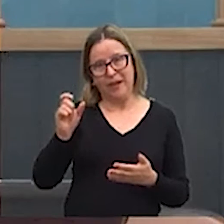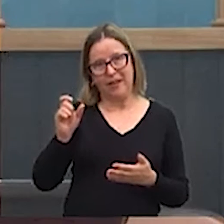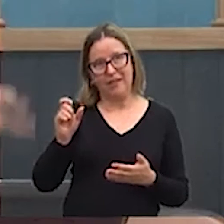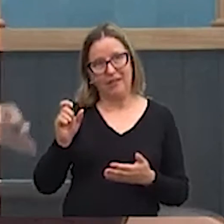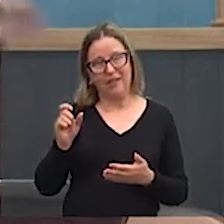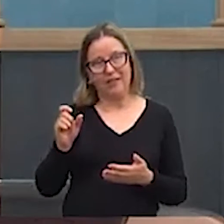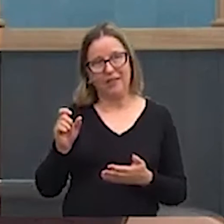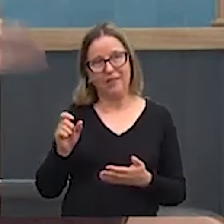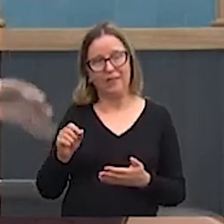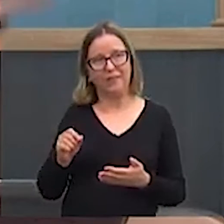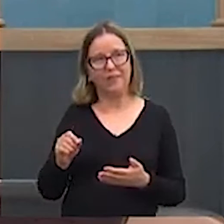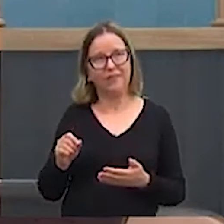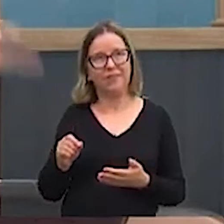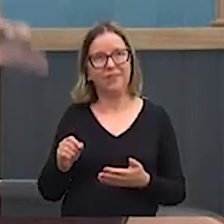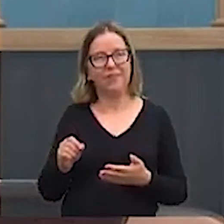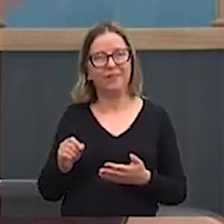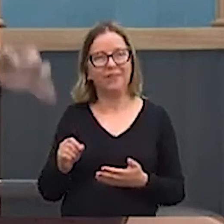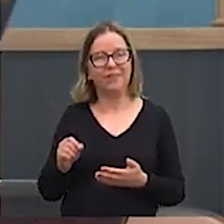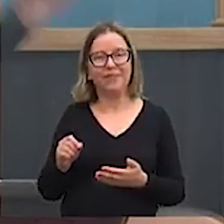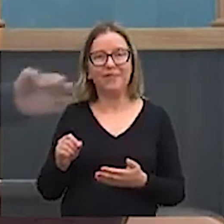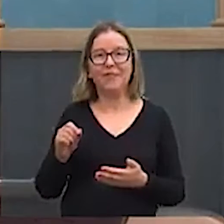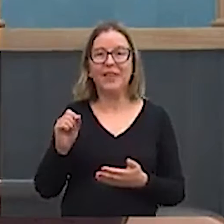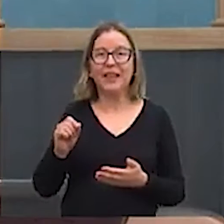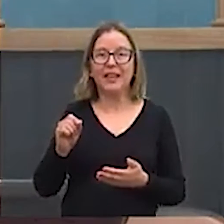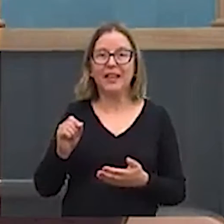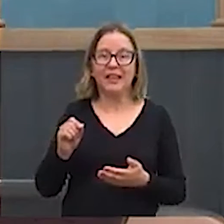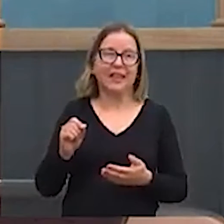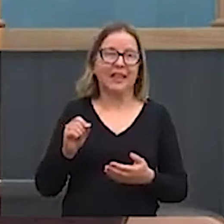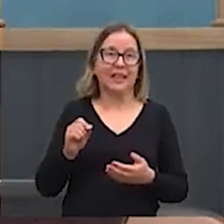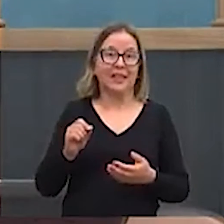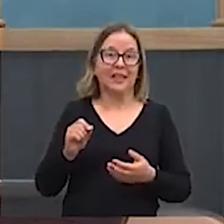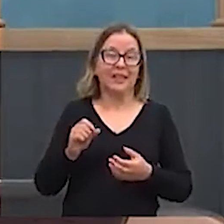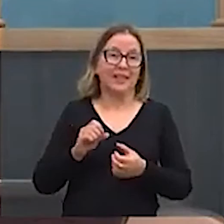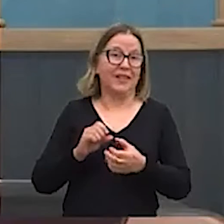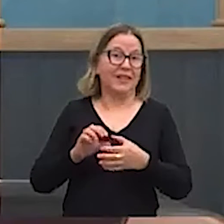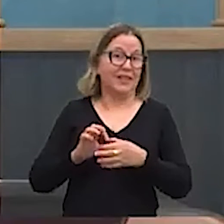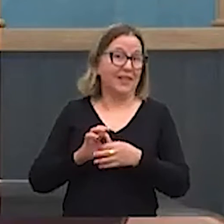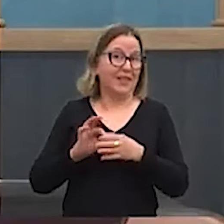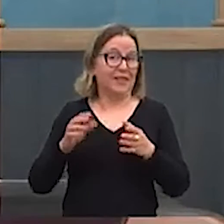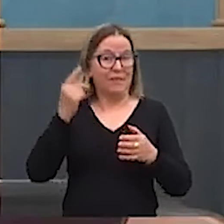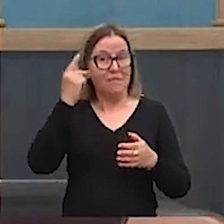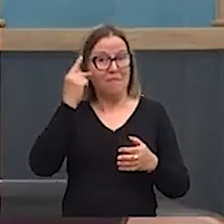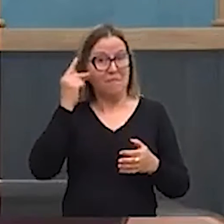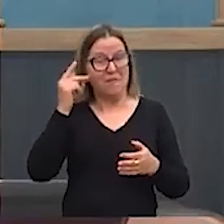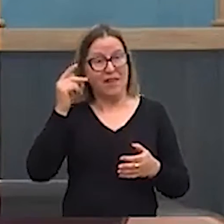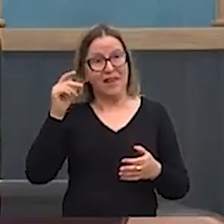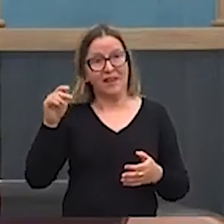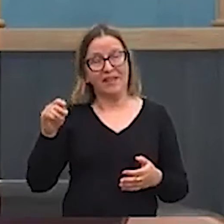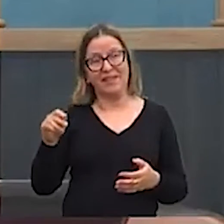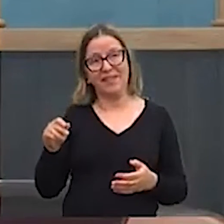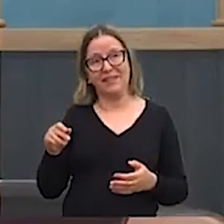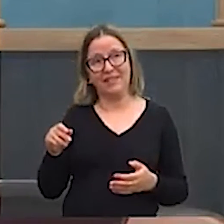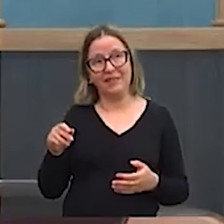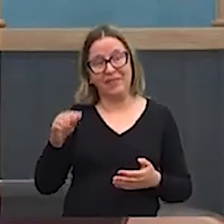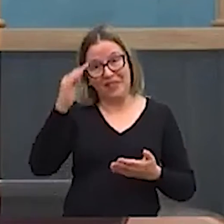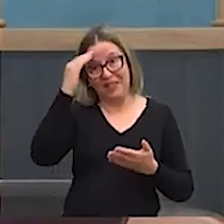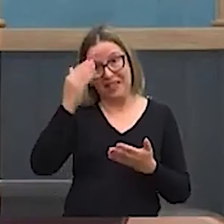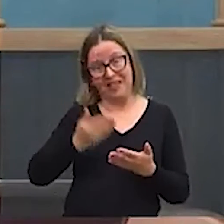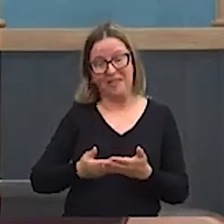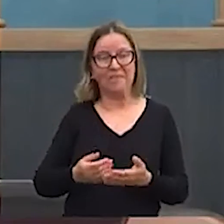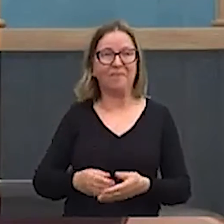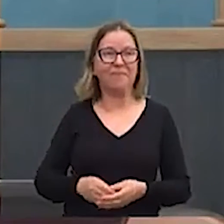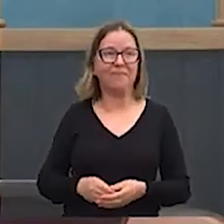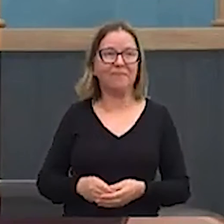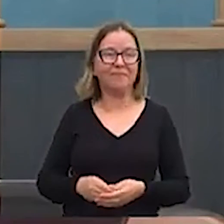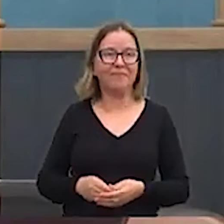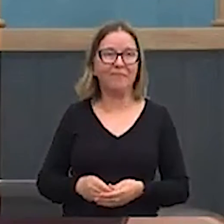Só ouve a palavra quem tem ouvido para ouvir. Isso é muito repetido na Bíblia. Vamos ver